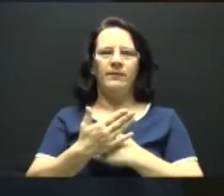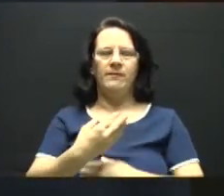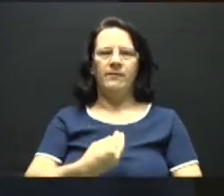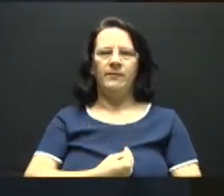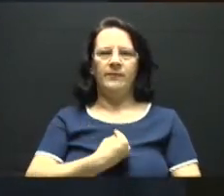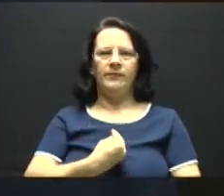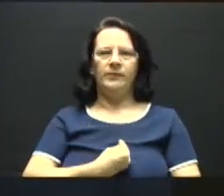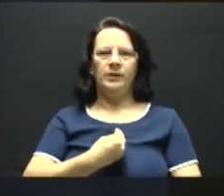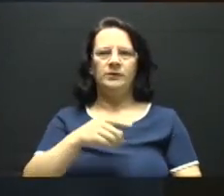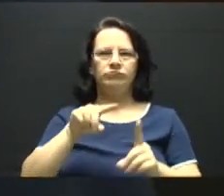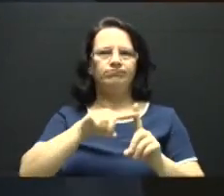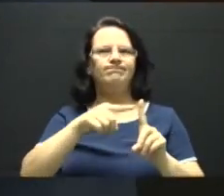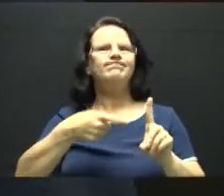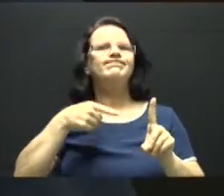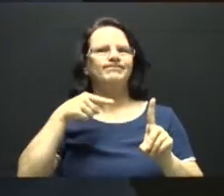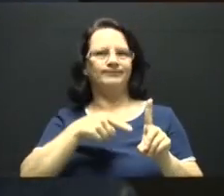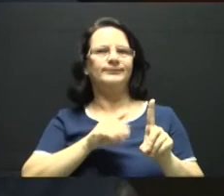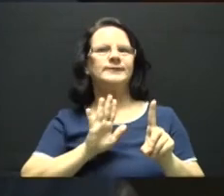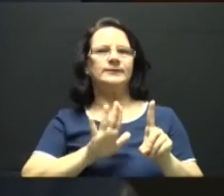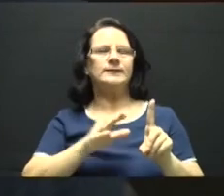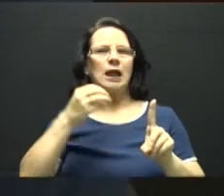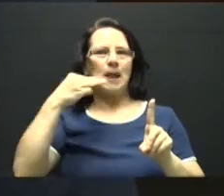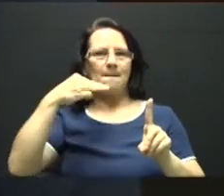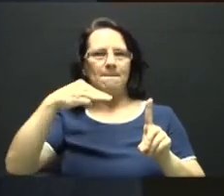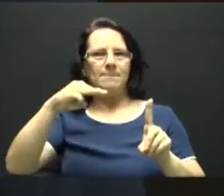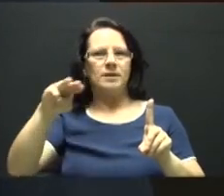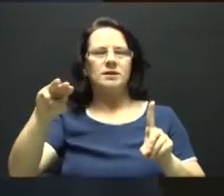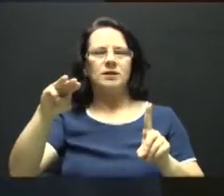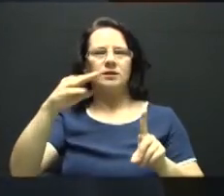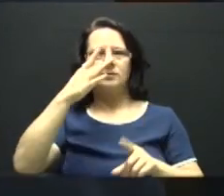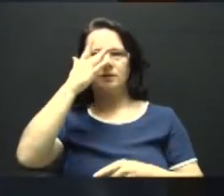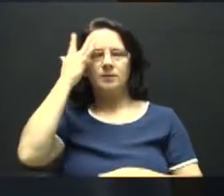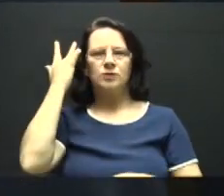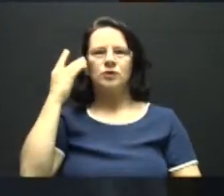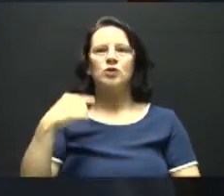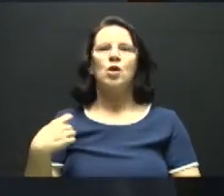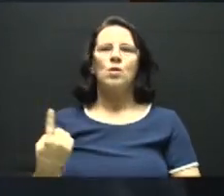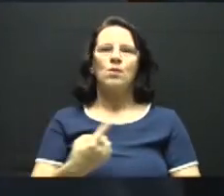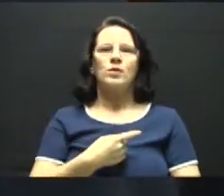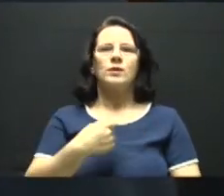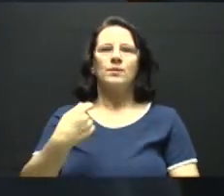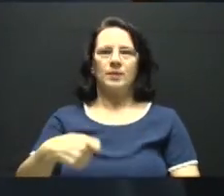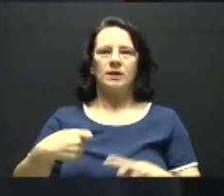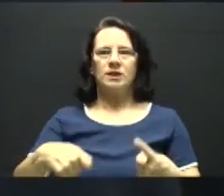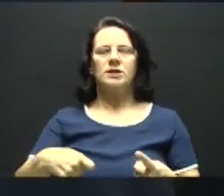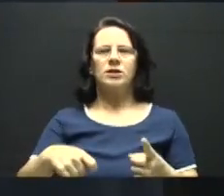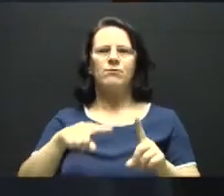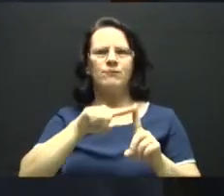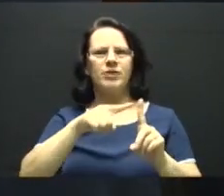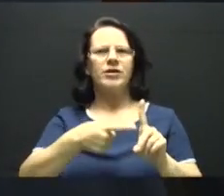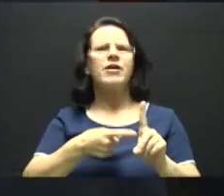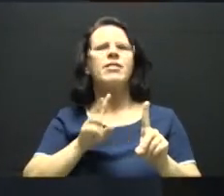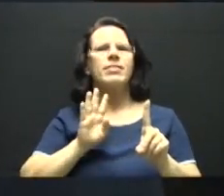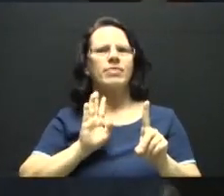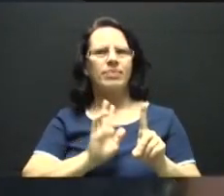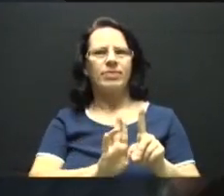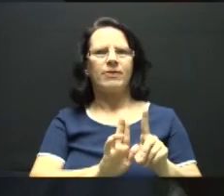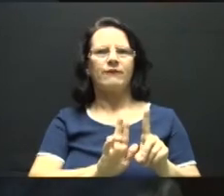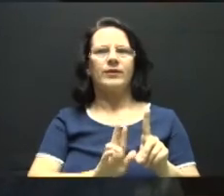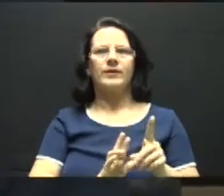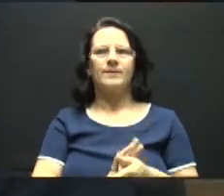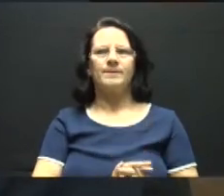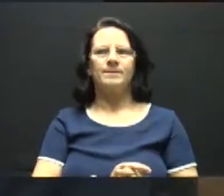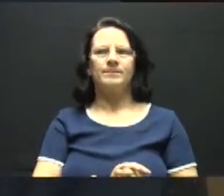desde o momento da concepção à mensagem que nós podemos dizer é que nós precisamos defender a vida com unhas e dentes